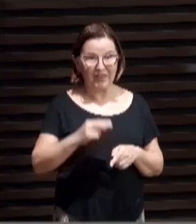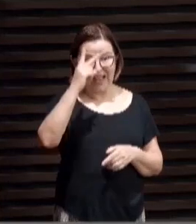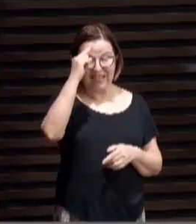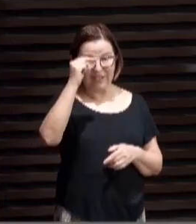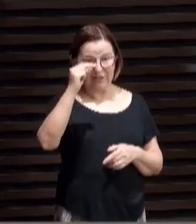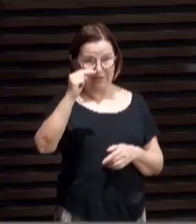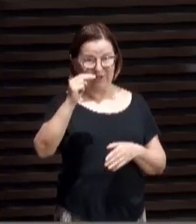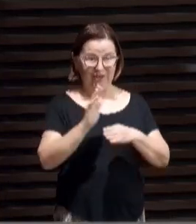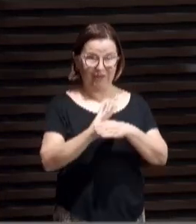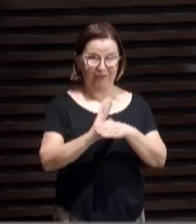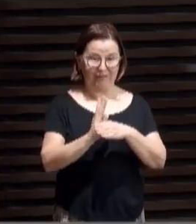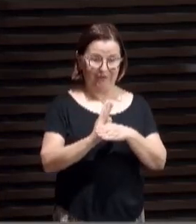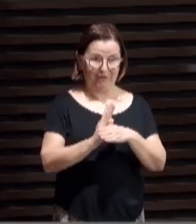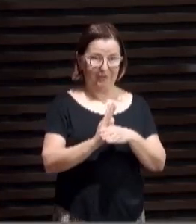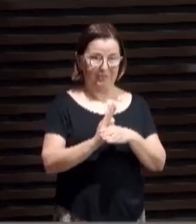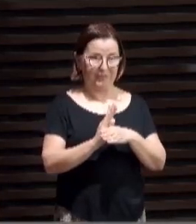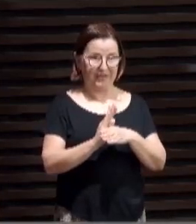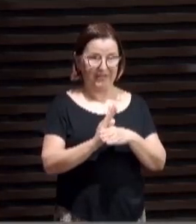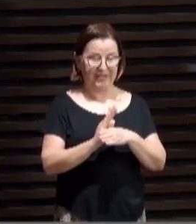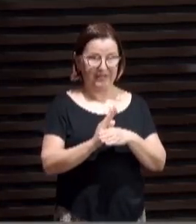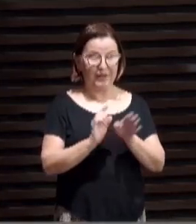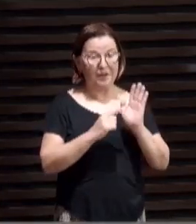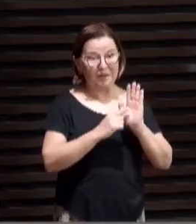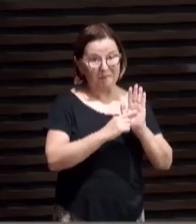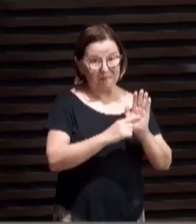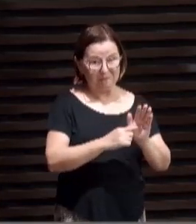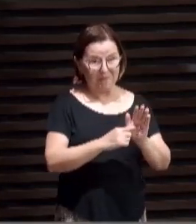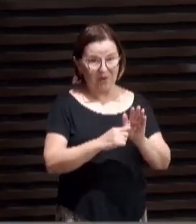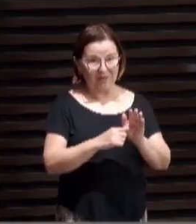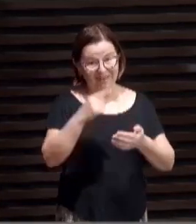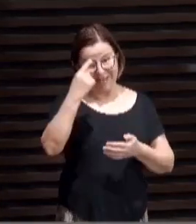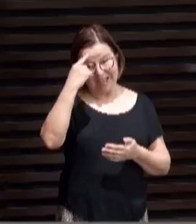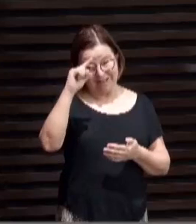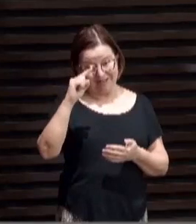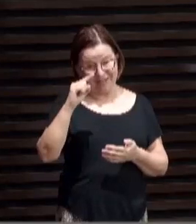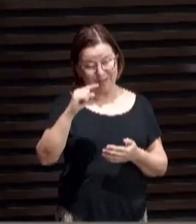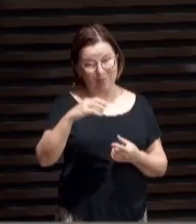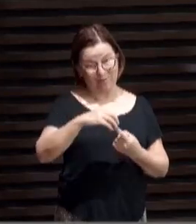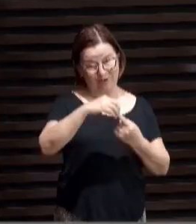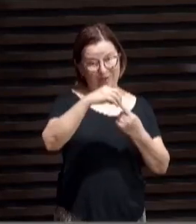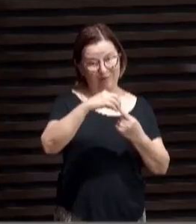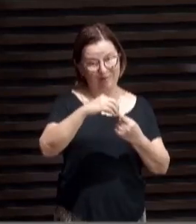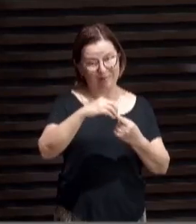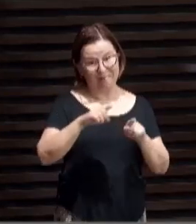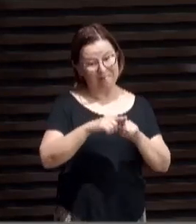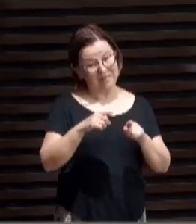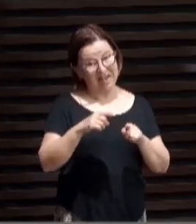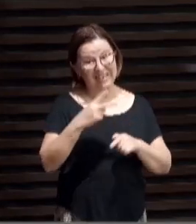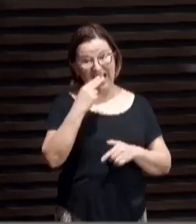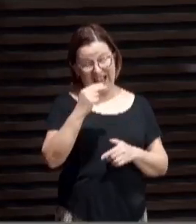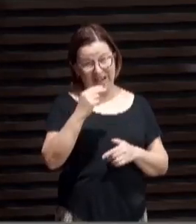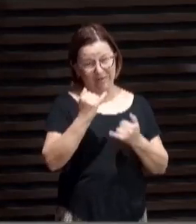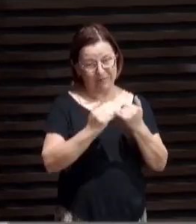cinematográficas tem o lado da criatividade, mas é bem possível que tenha sido assim. Maria era